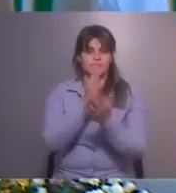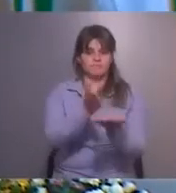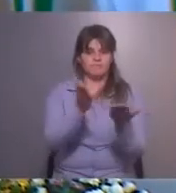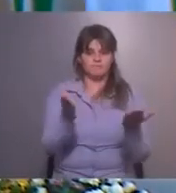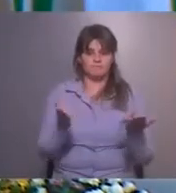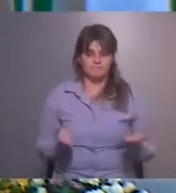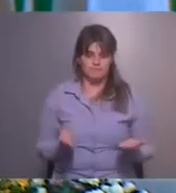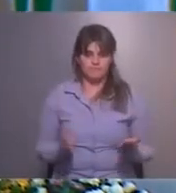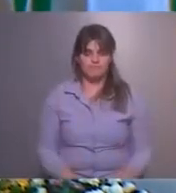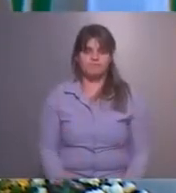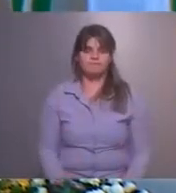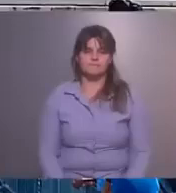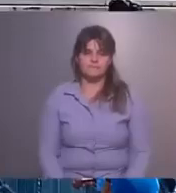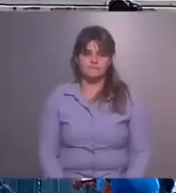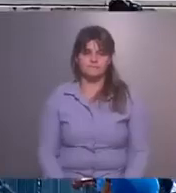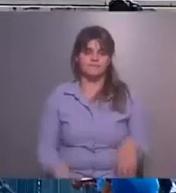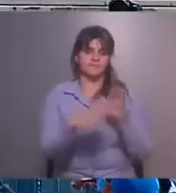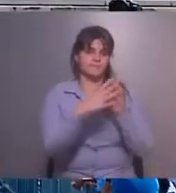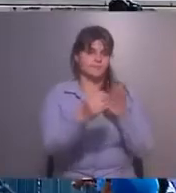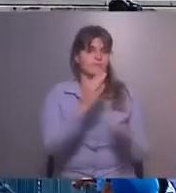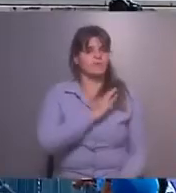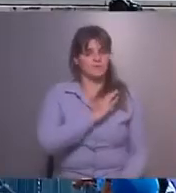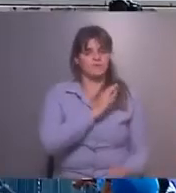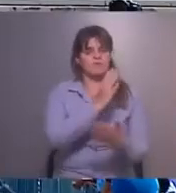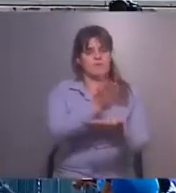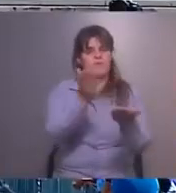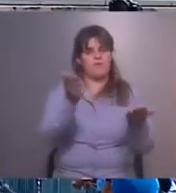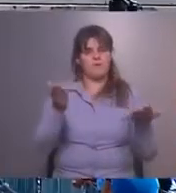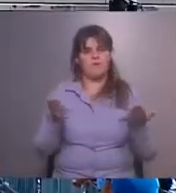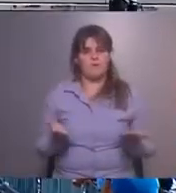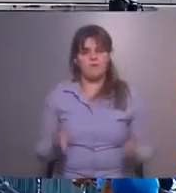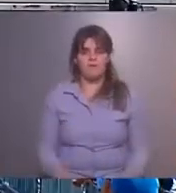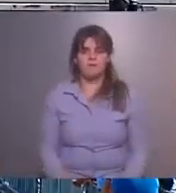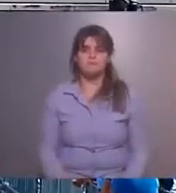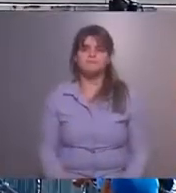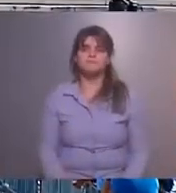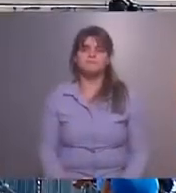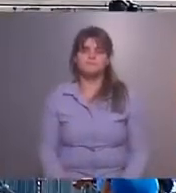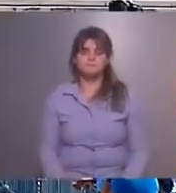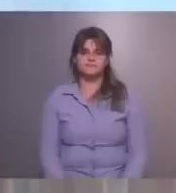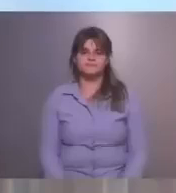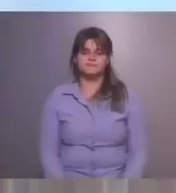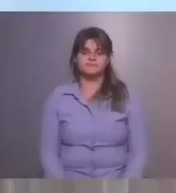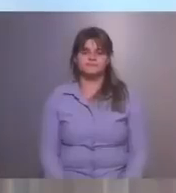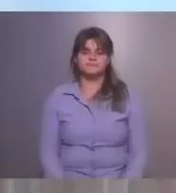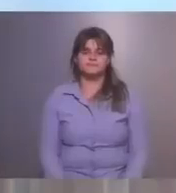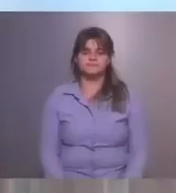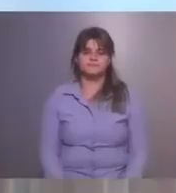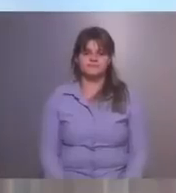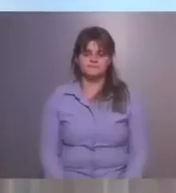esteja convosco. Ele está no meio de